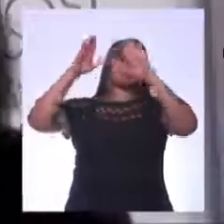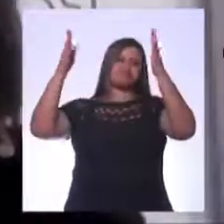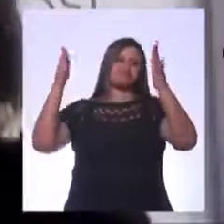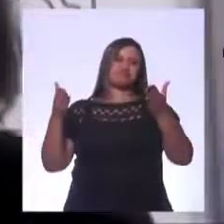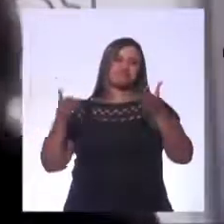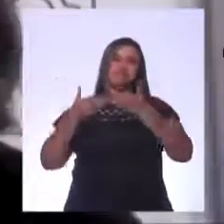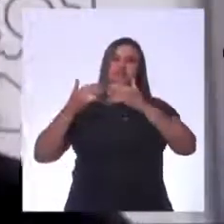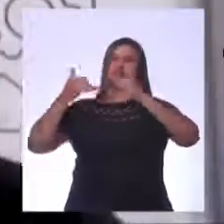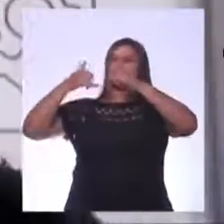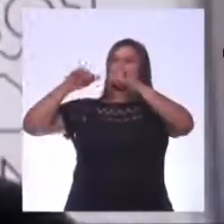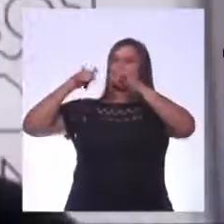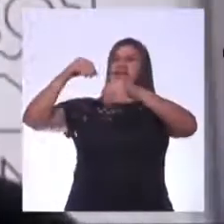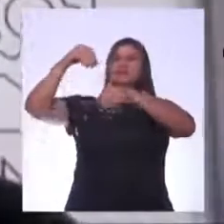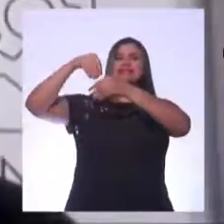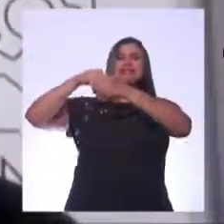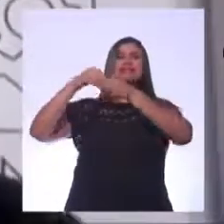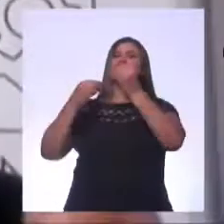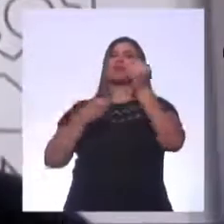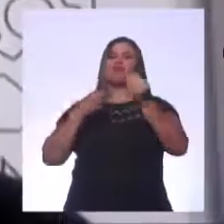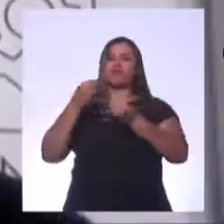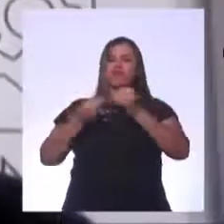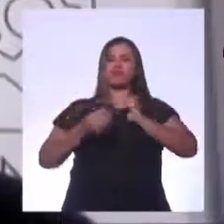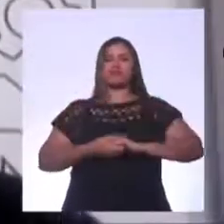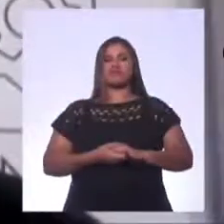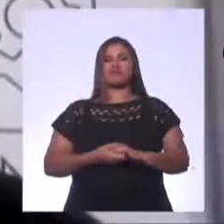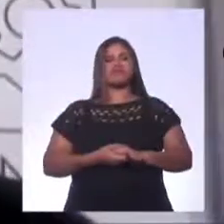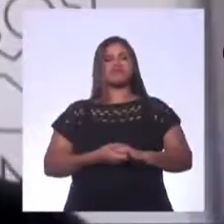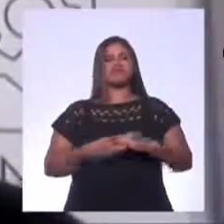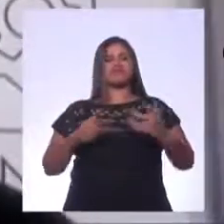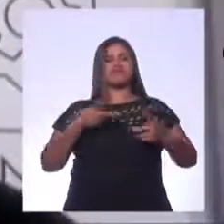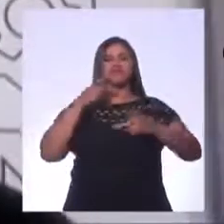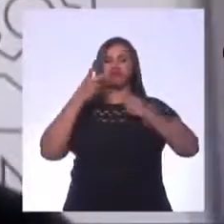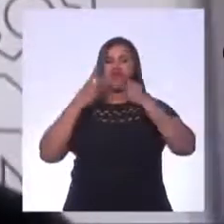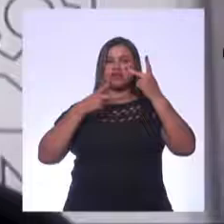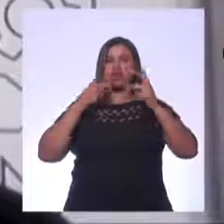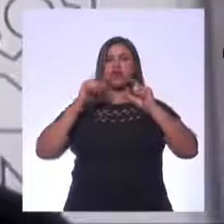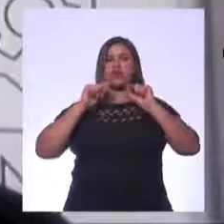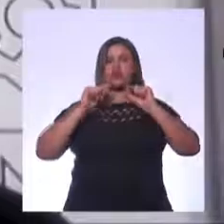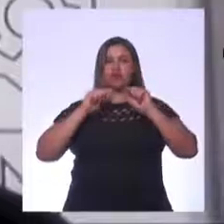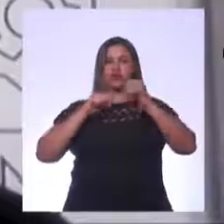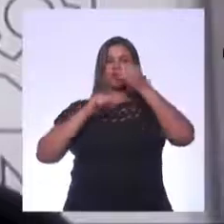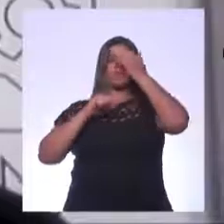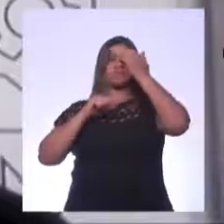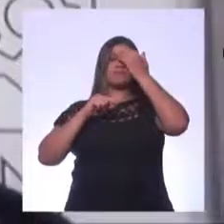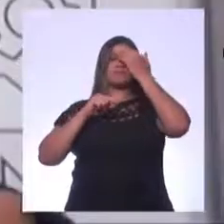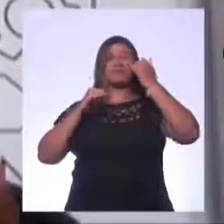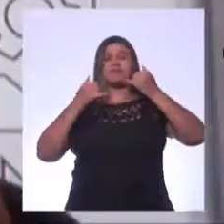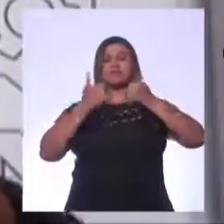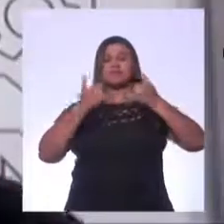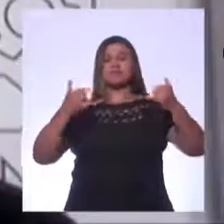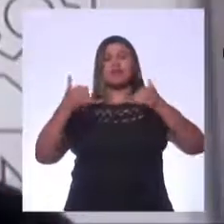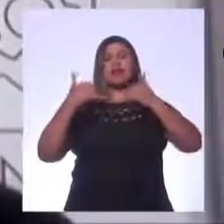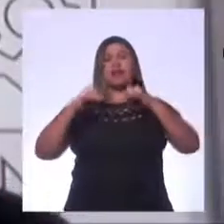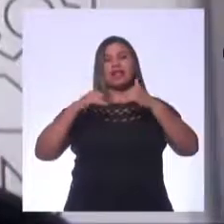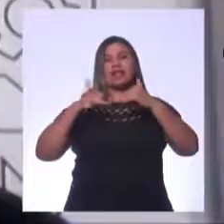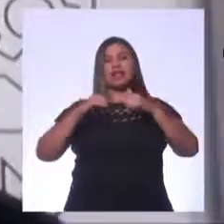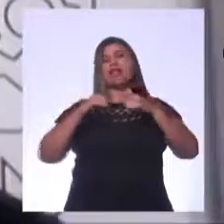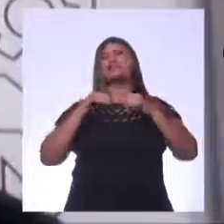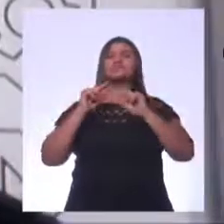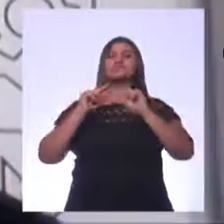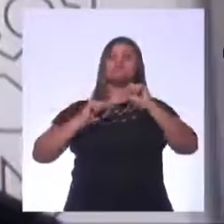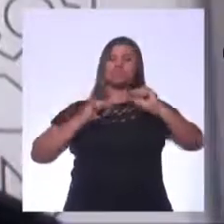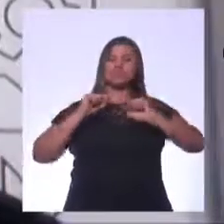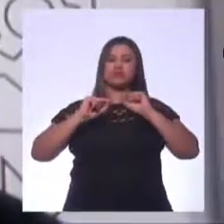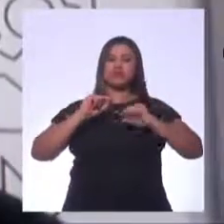que está acontecendo ali dentro, né? Vamos falar um pouquinho, então, da nossa corrente elétrica. O que é exatamente a